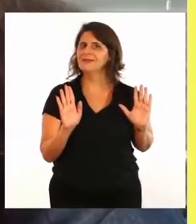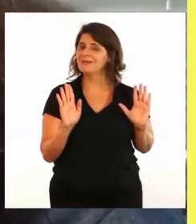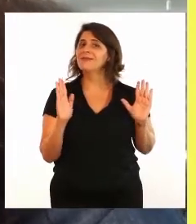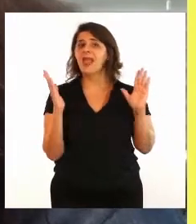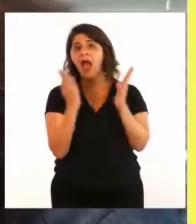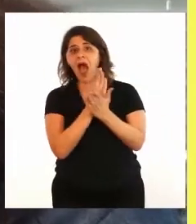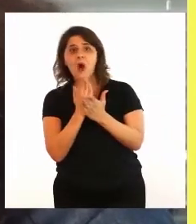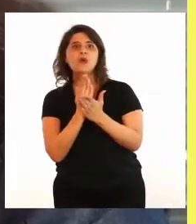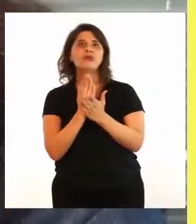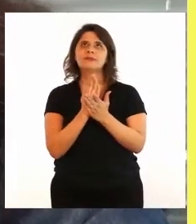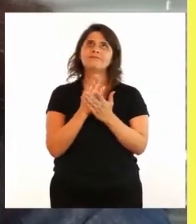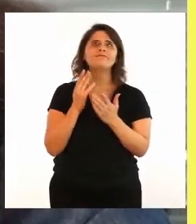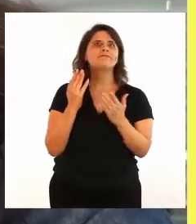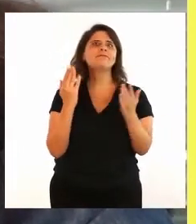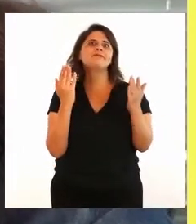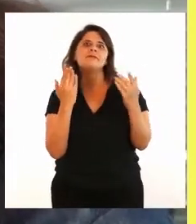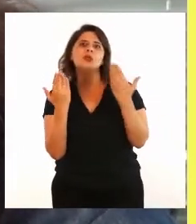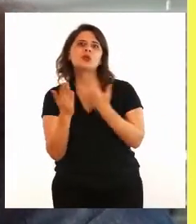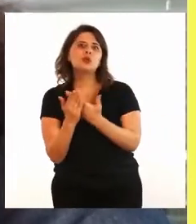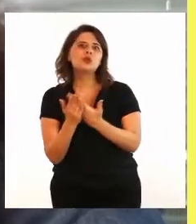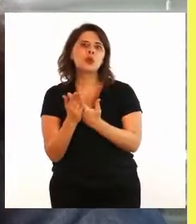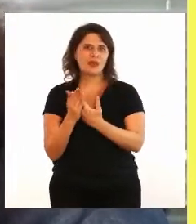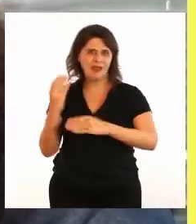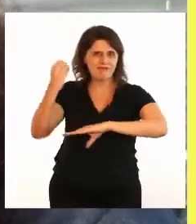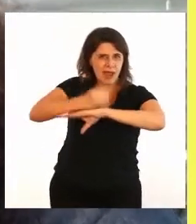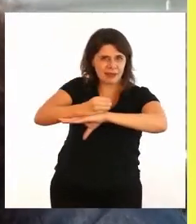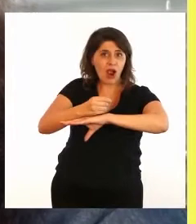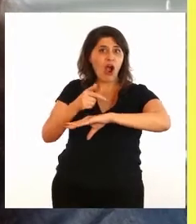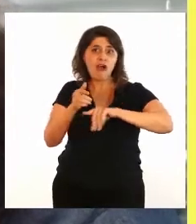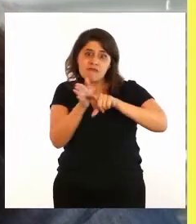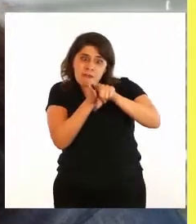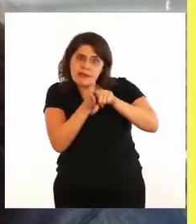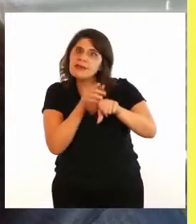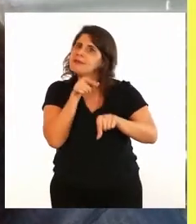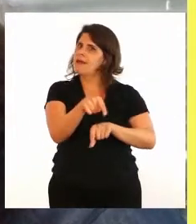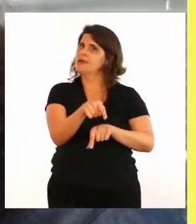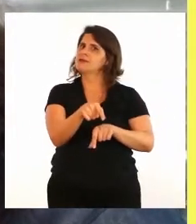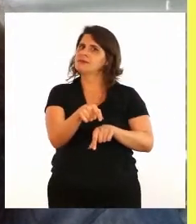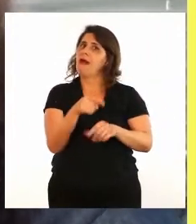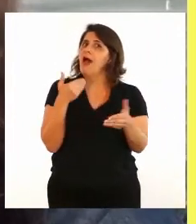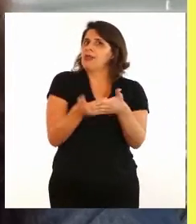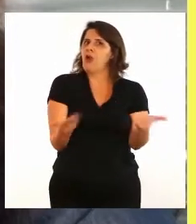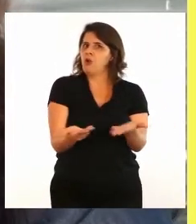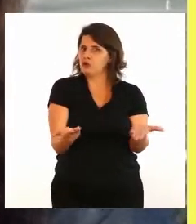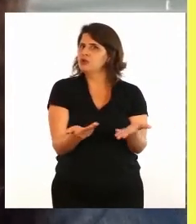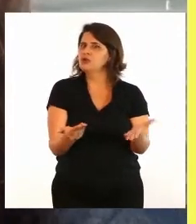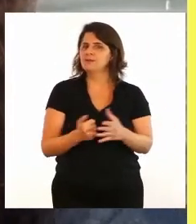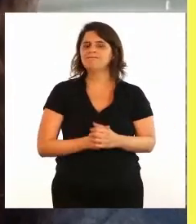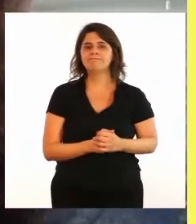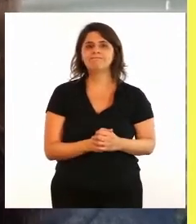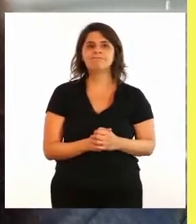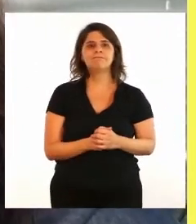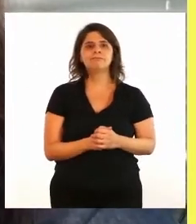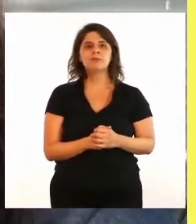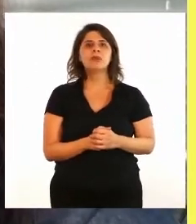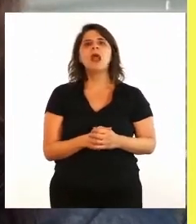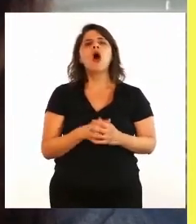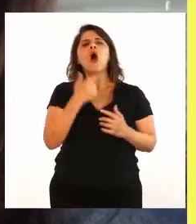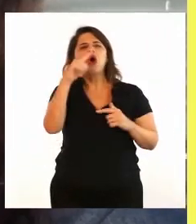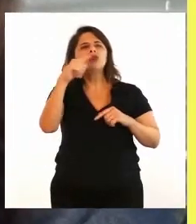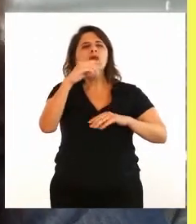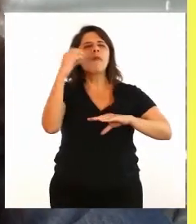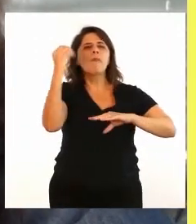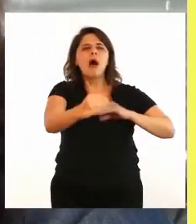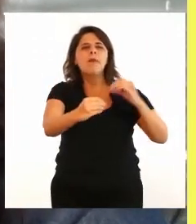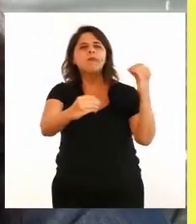Importância que muitas pessoas ainda estudam o Bembegó, têm vontade de estudar. São poucos meteoritos no mundo, como